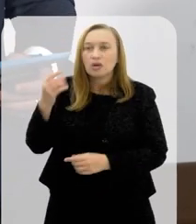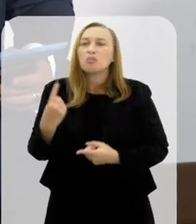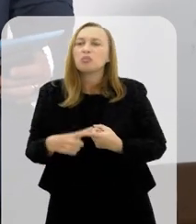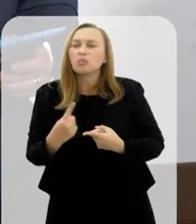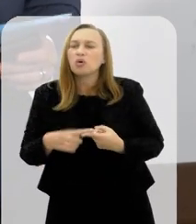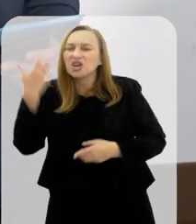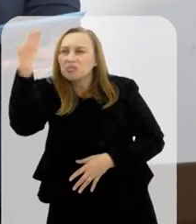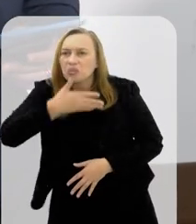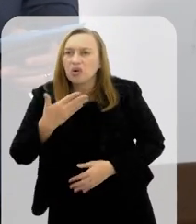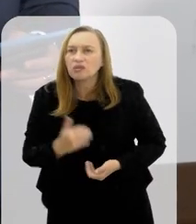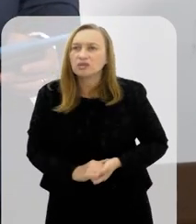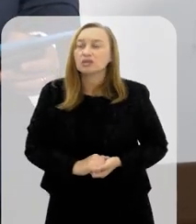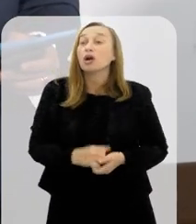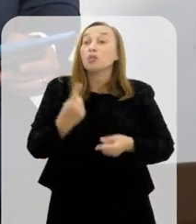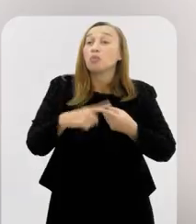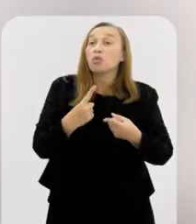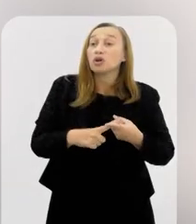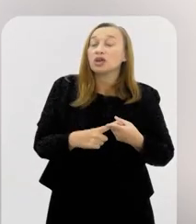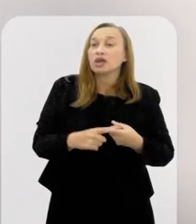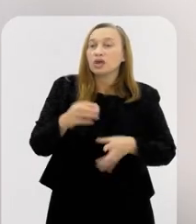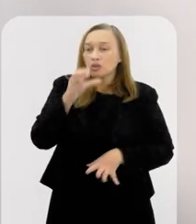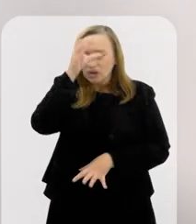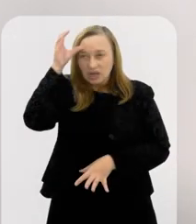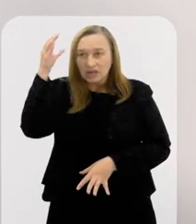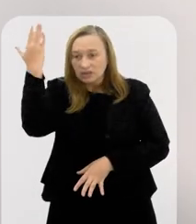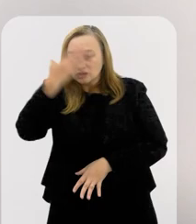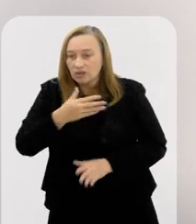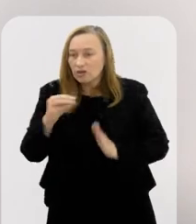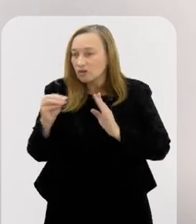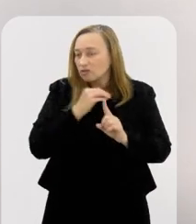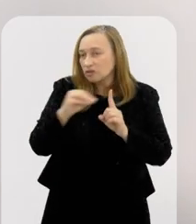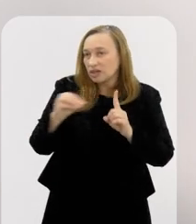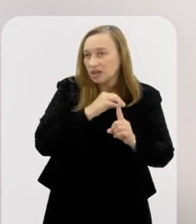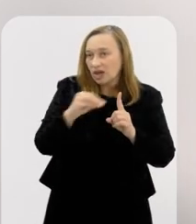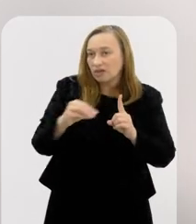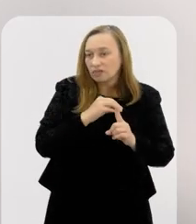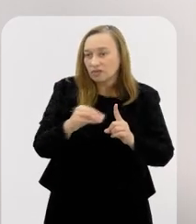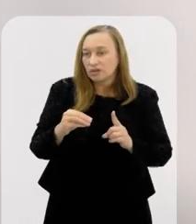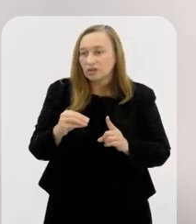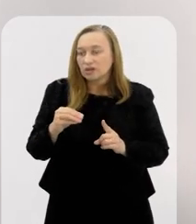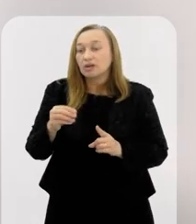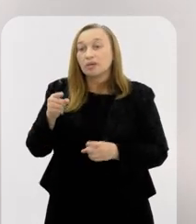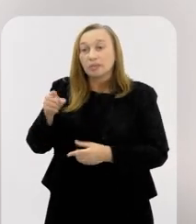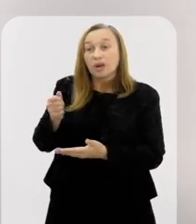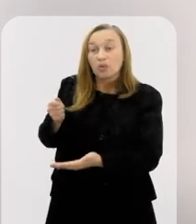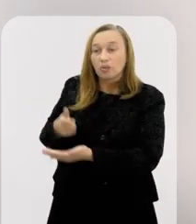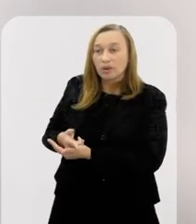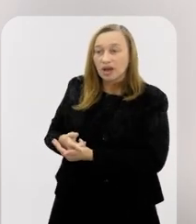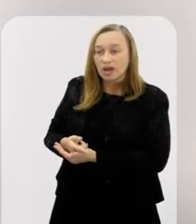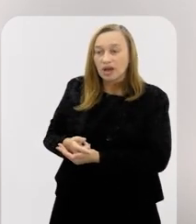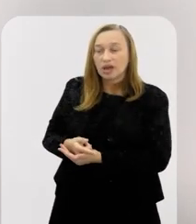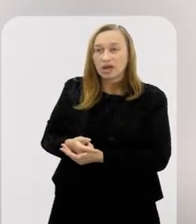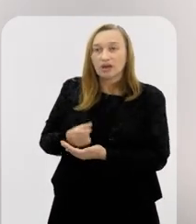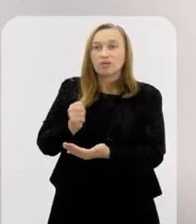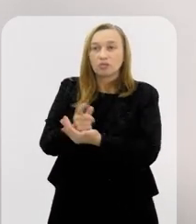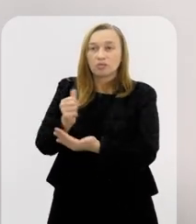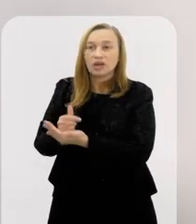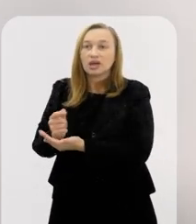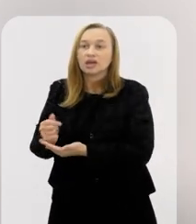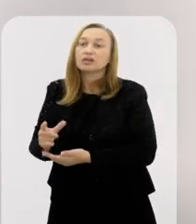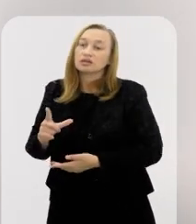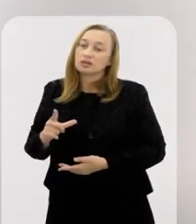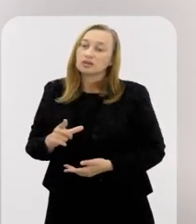prova por quê justamente porque o consumidor ele é a parte mais vulnerável daquela relação de consumo e além dos vulneráveis Existem os